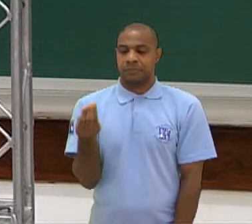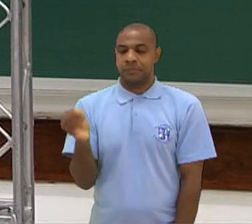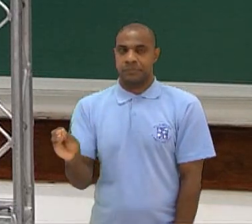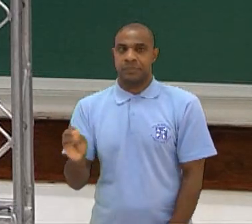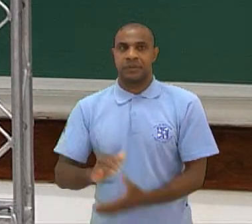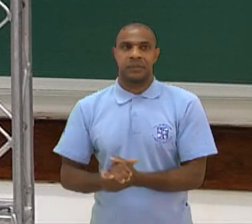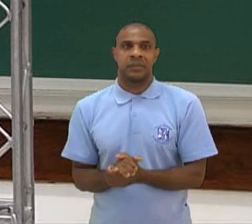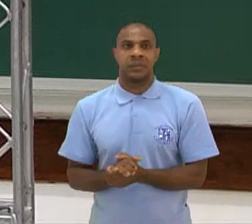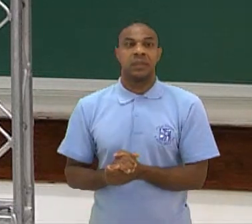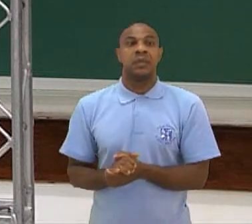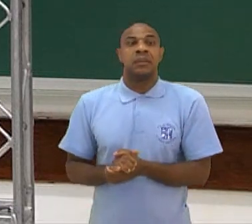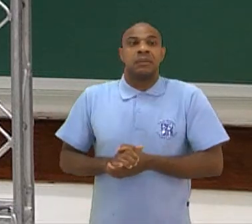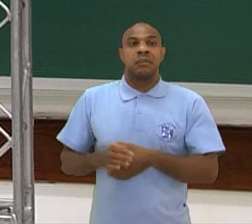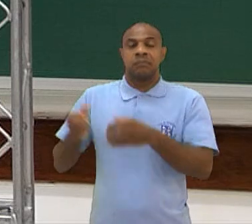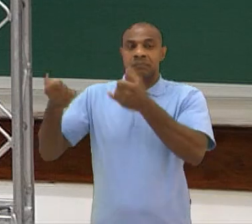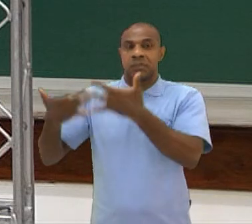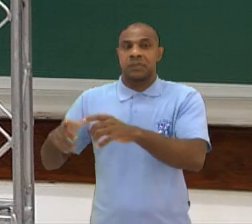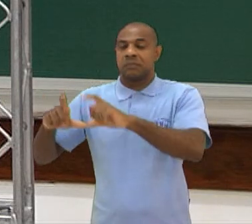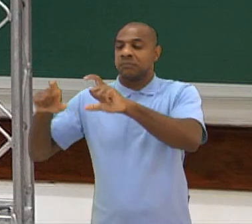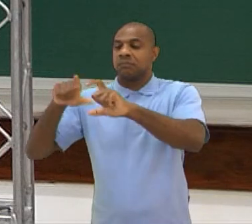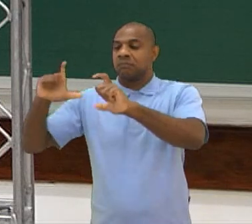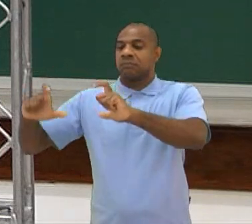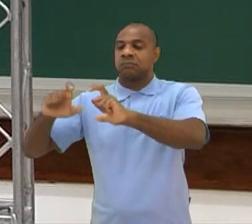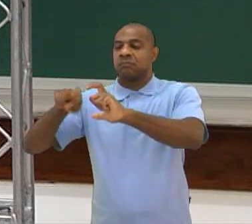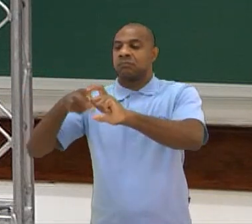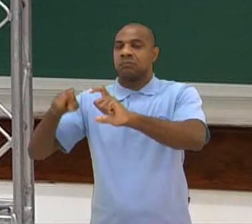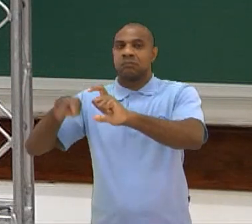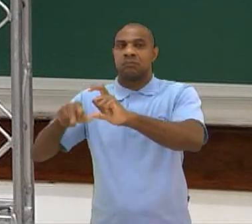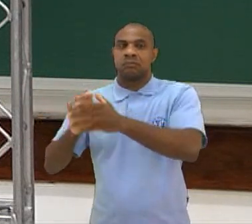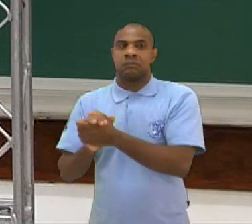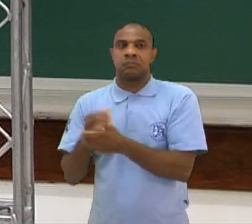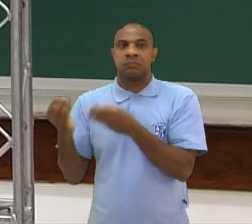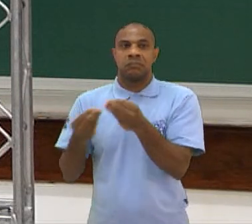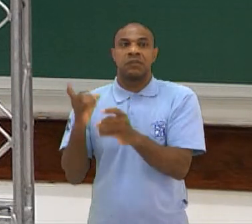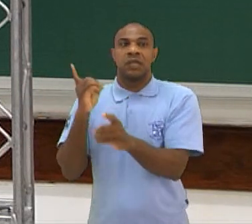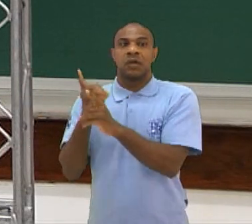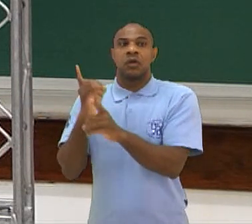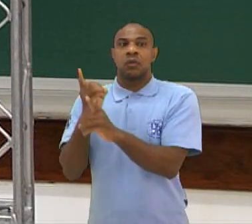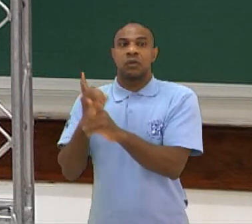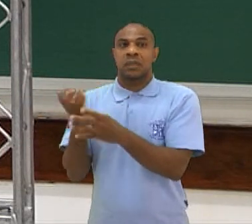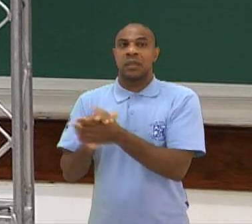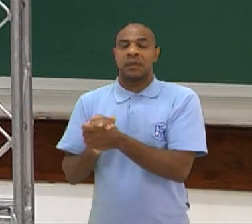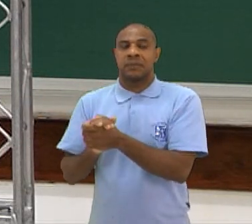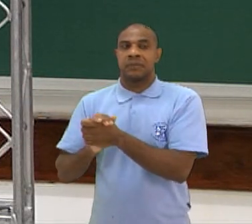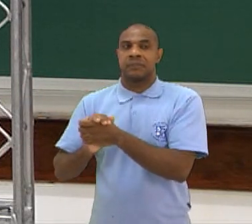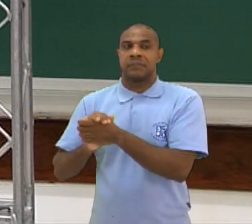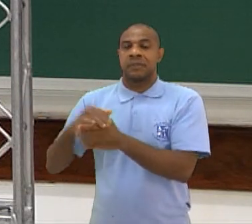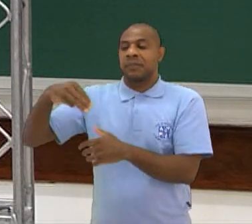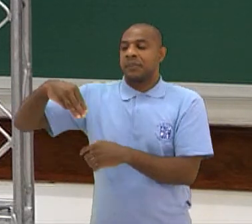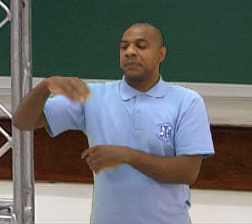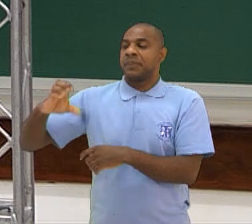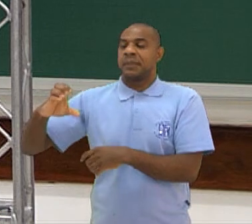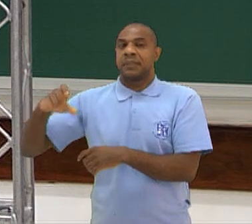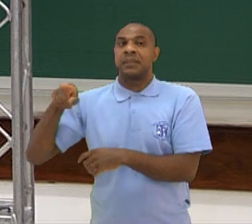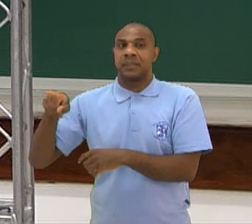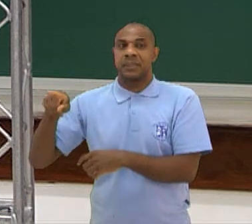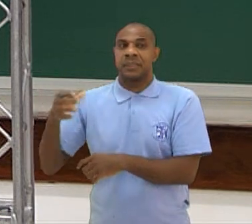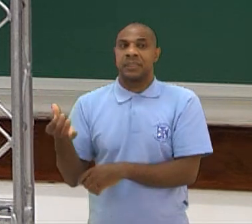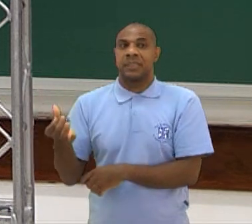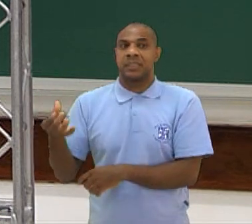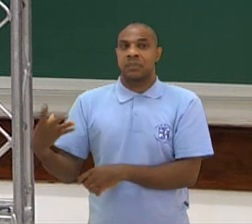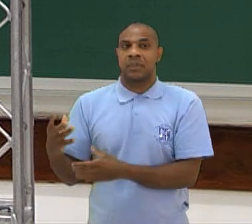isso que a gente precisa. Então, para que seja, lembra que a pergunta do problema dizia assim, vamos voltar lá, para que seja incompatível. Então, para